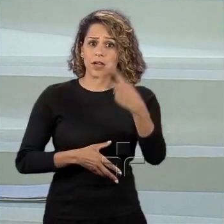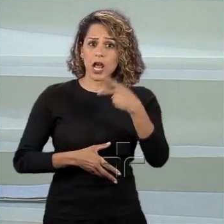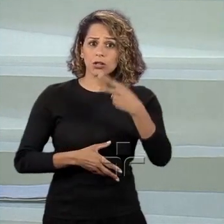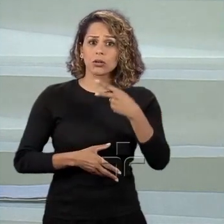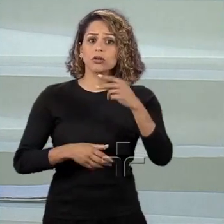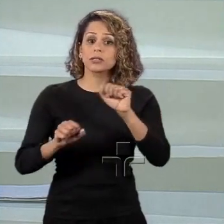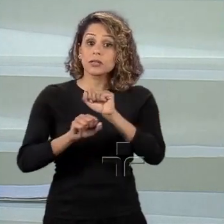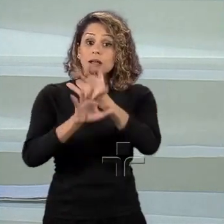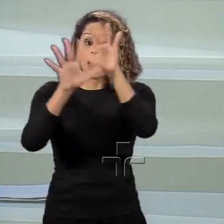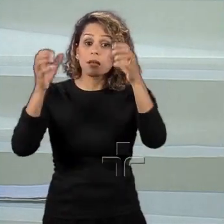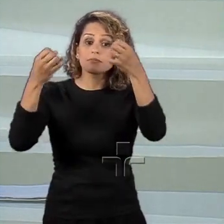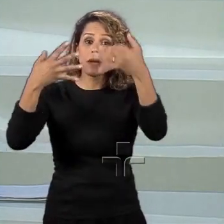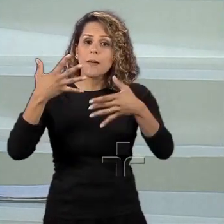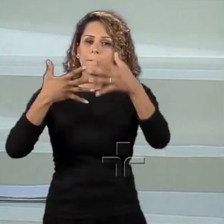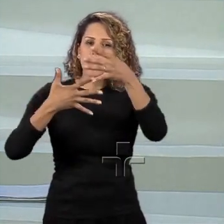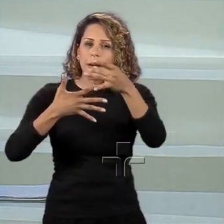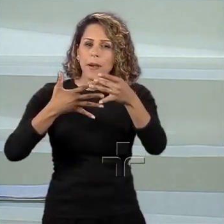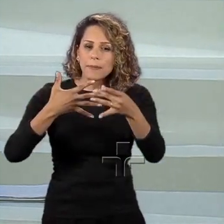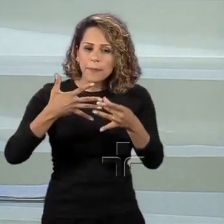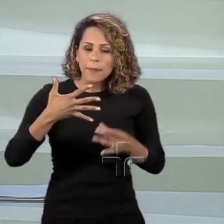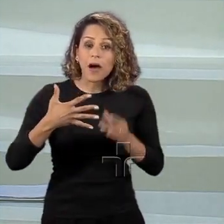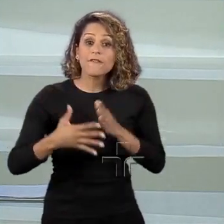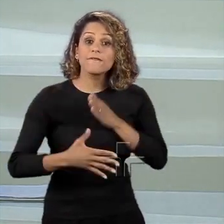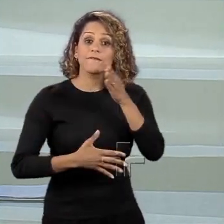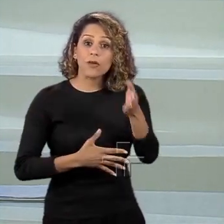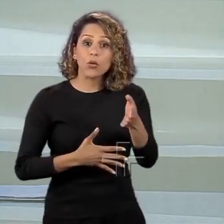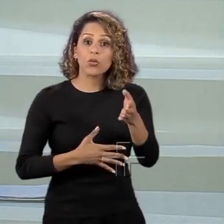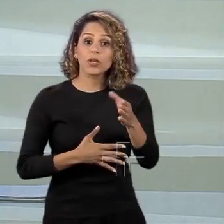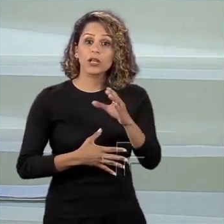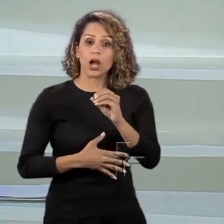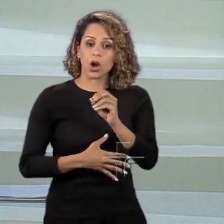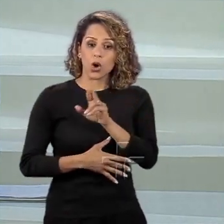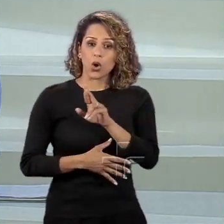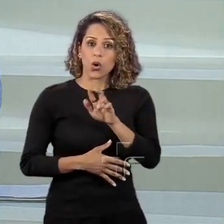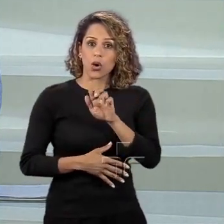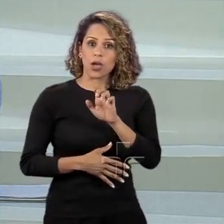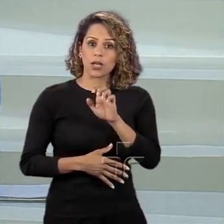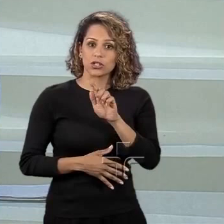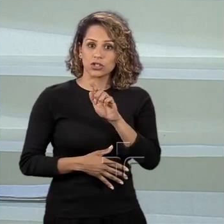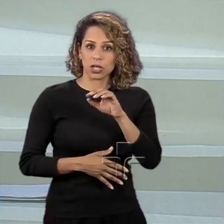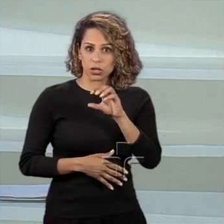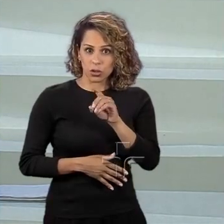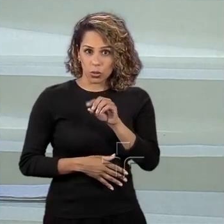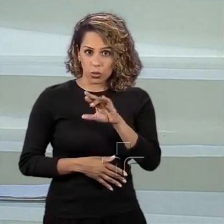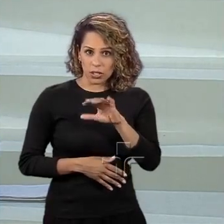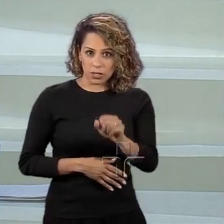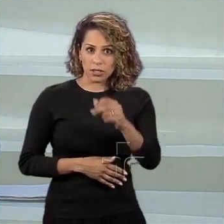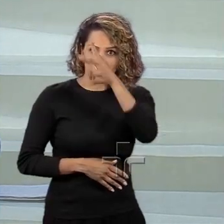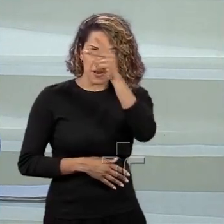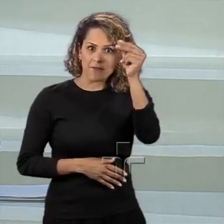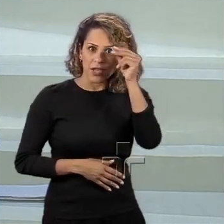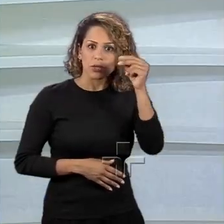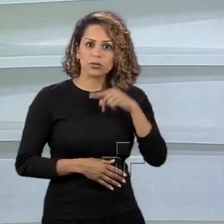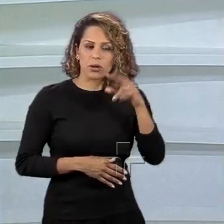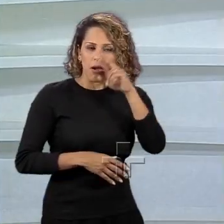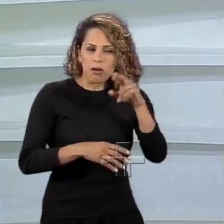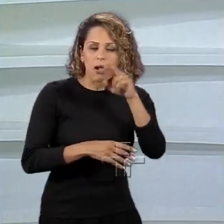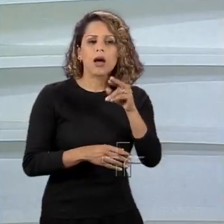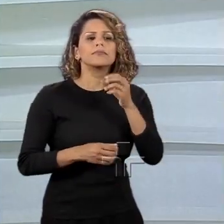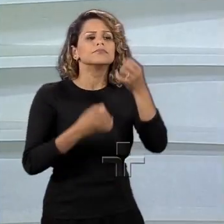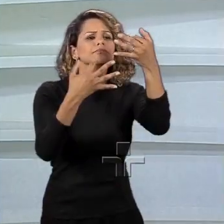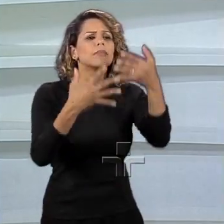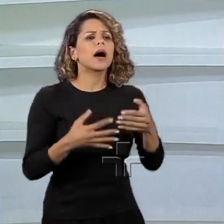fui voluntariamente na corregedoria da Prefeitura, dei um longuíssimo depoimento mostrando tudo em relação a isso. E sabe o que aconteceu com essa